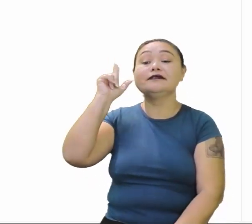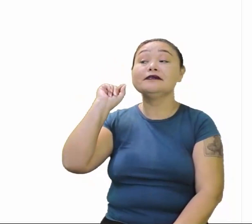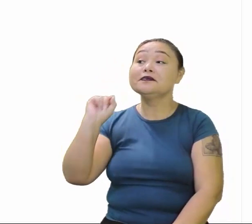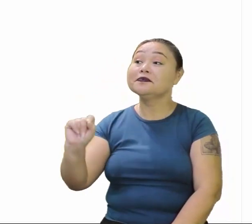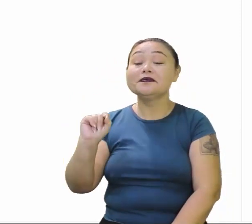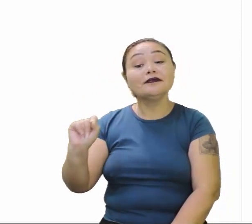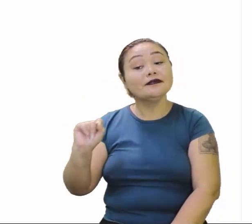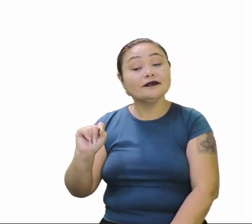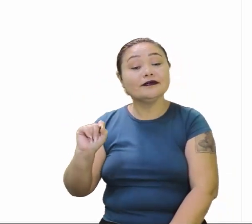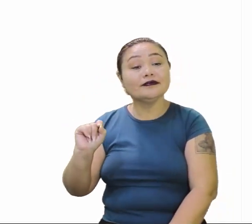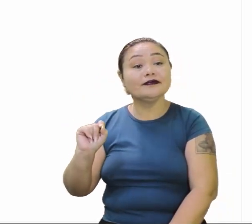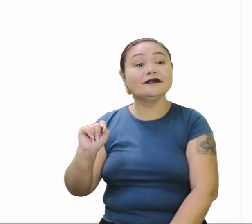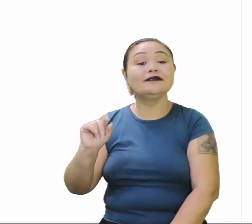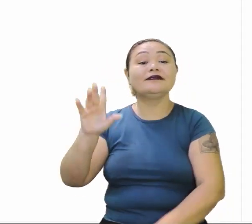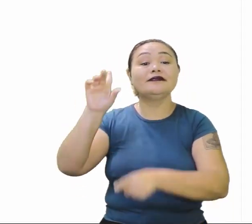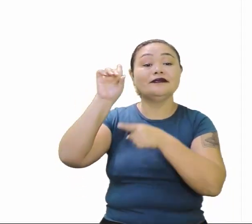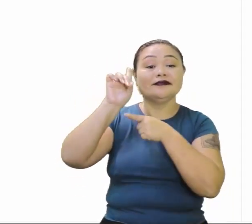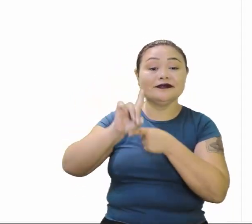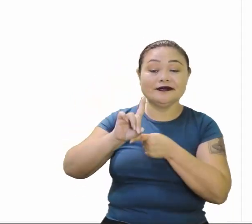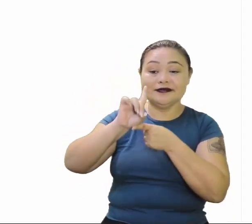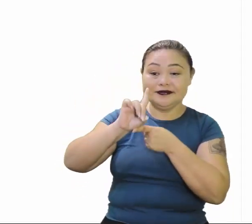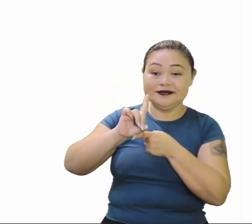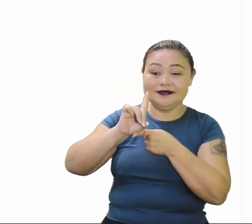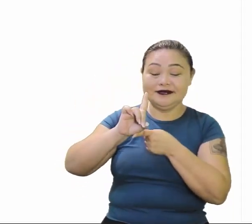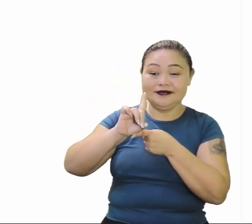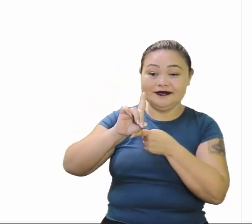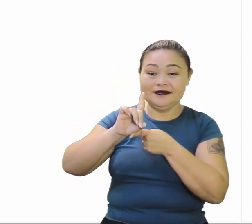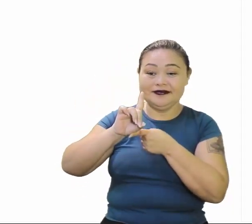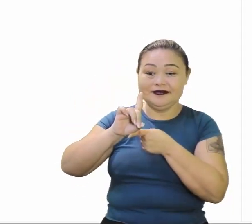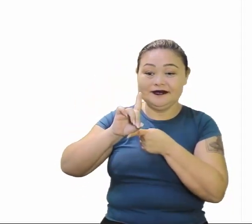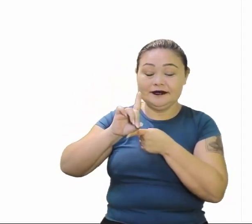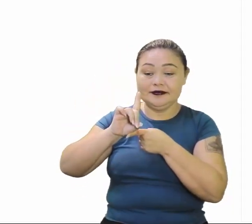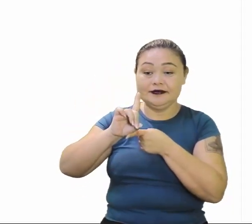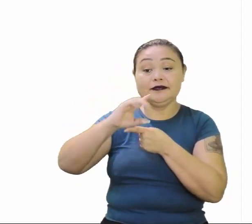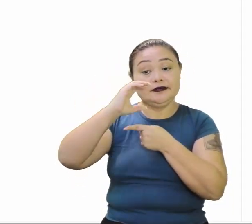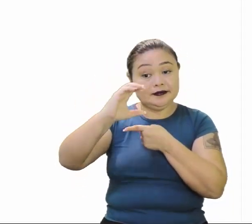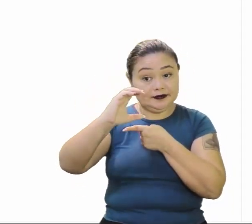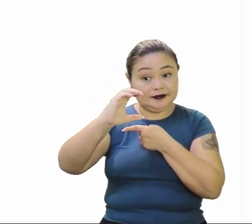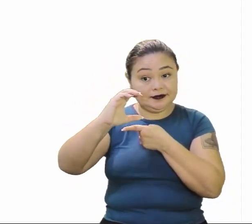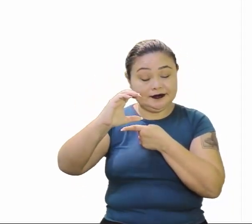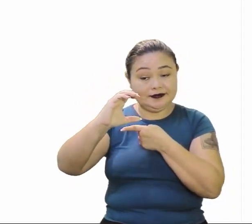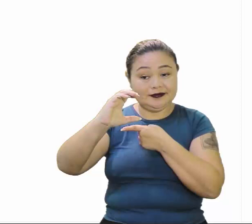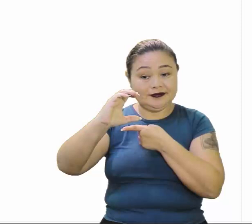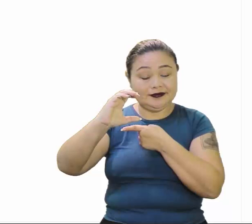que a densidade de C,